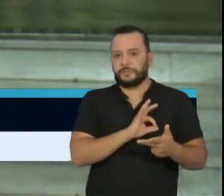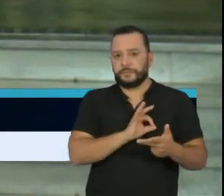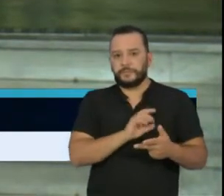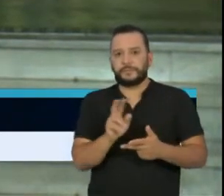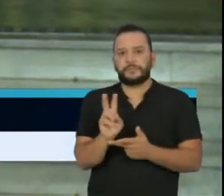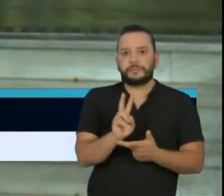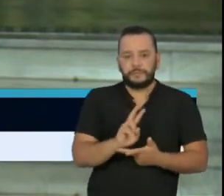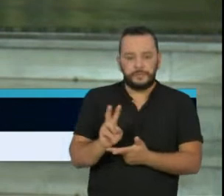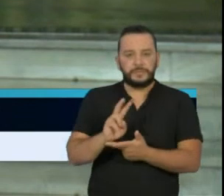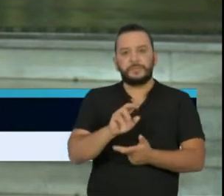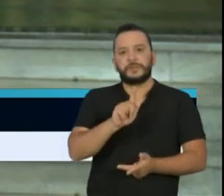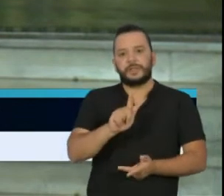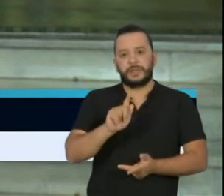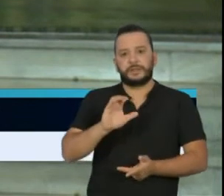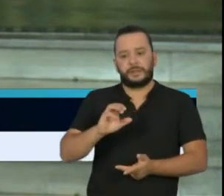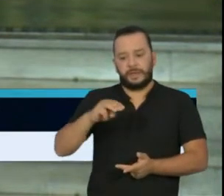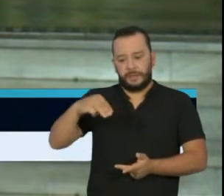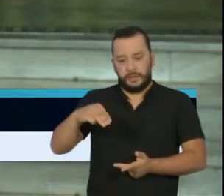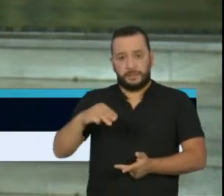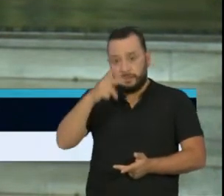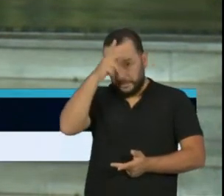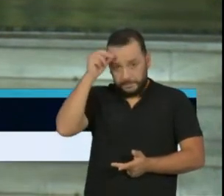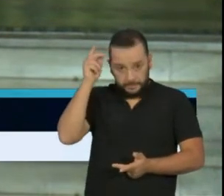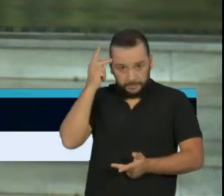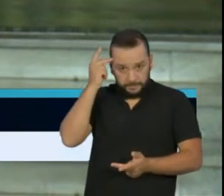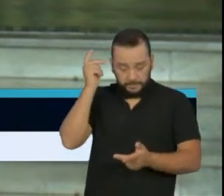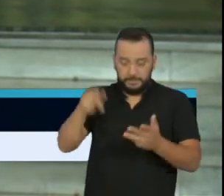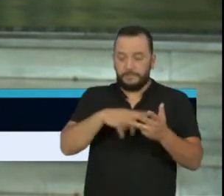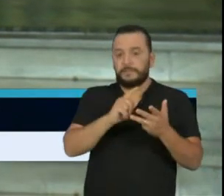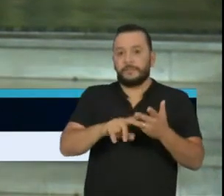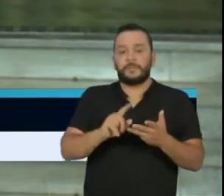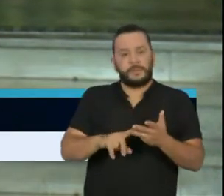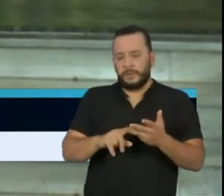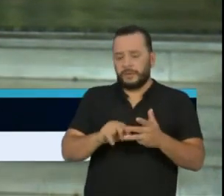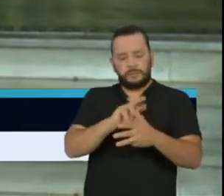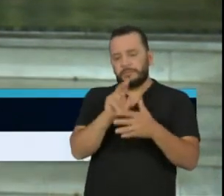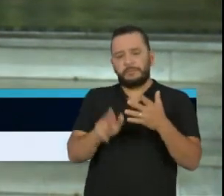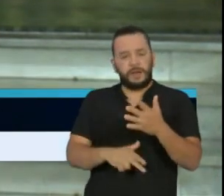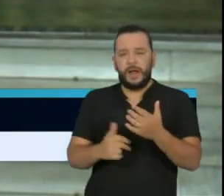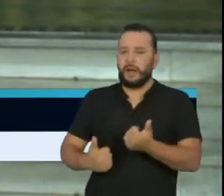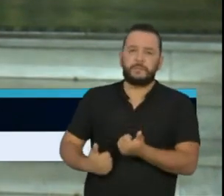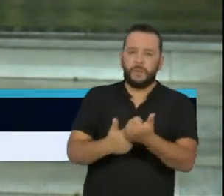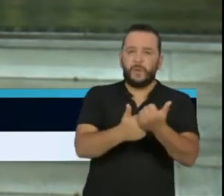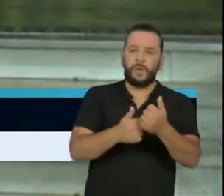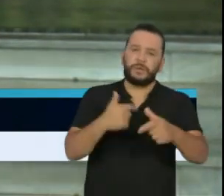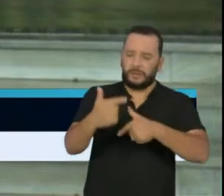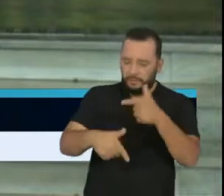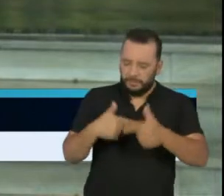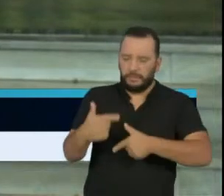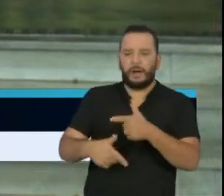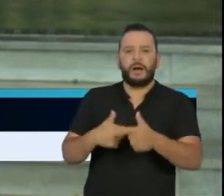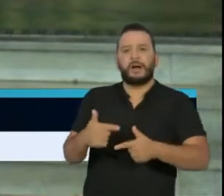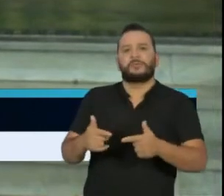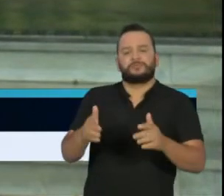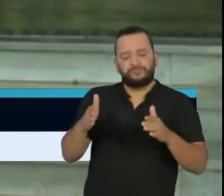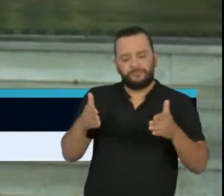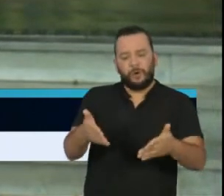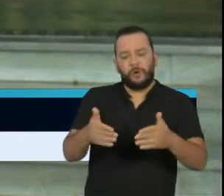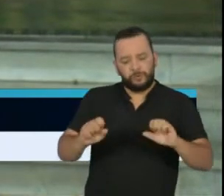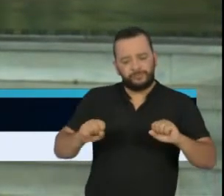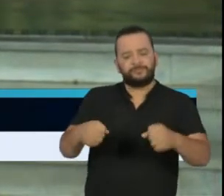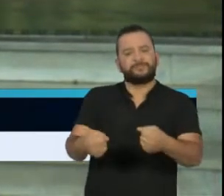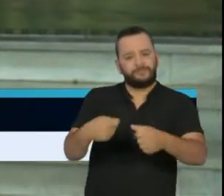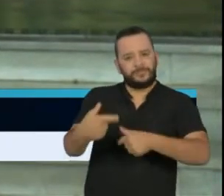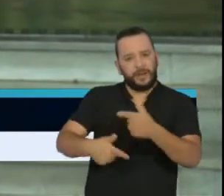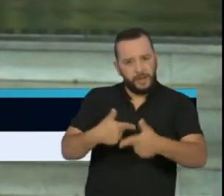a Guarda Civil Metropolitana da Prefeitura de São Paulo, pelo apoio, pelo trabalho e pela dedicação. E